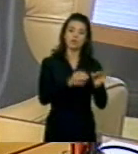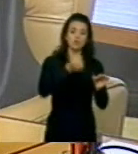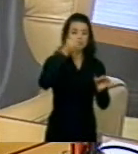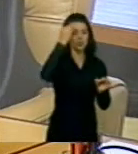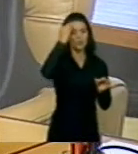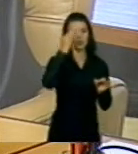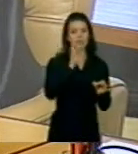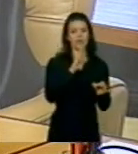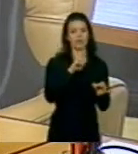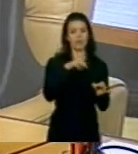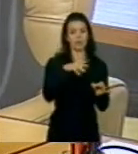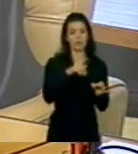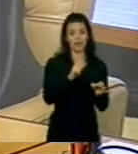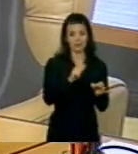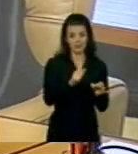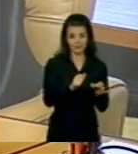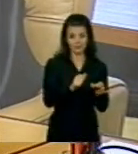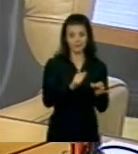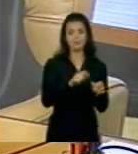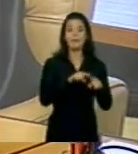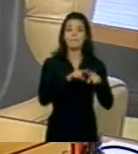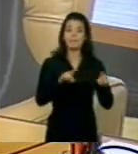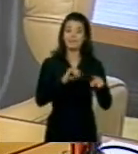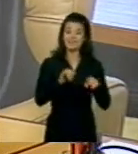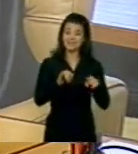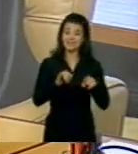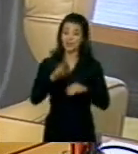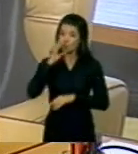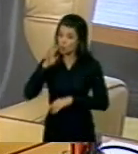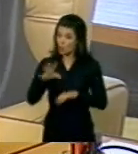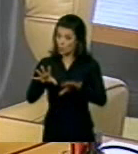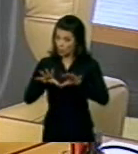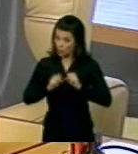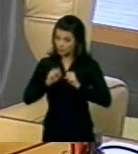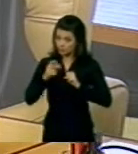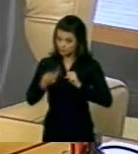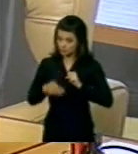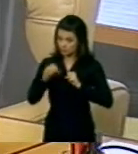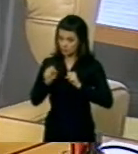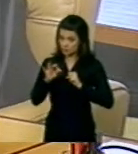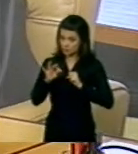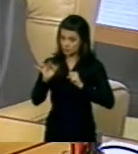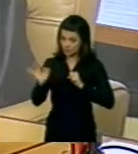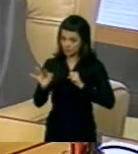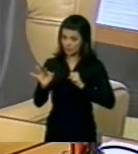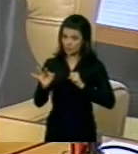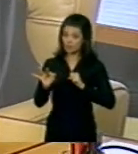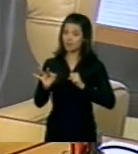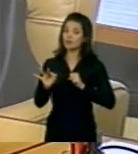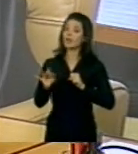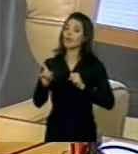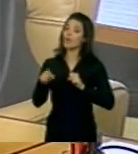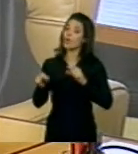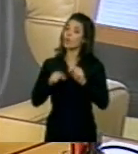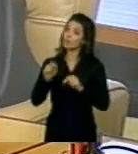formada, mas confere, se a denúncia for recebida por esse Supremo Tribunal Federal, certa